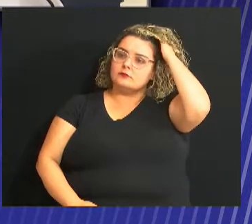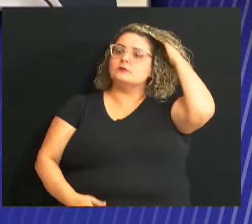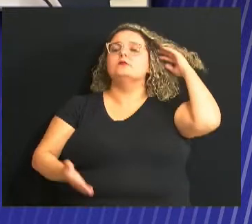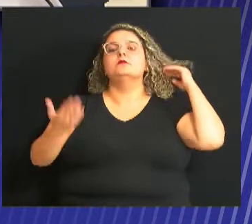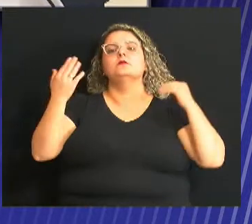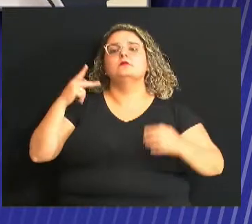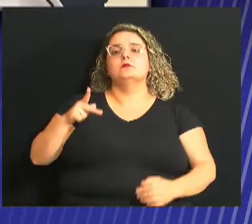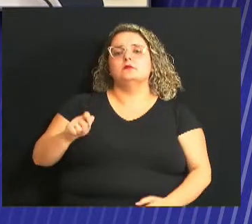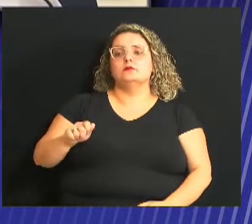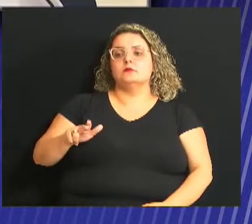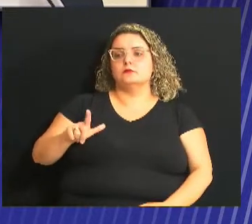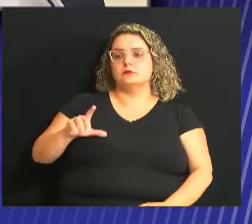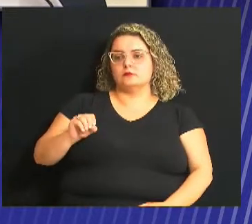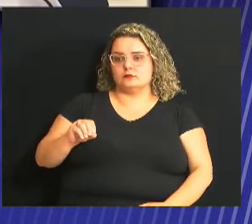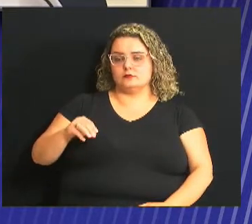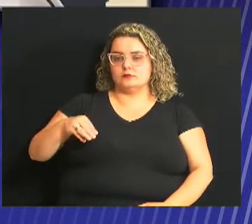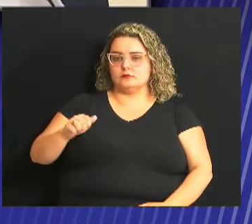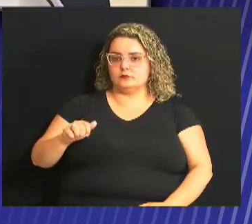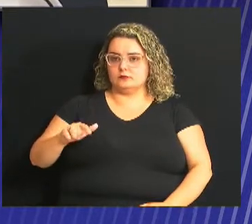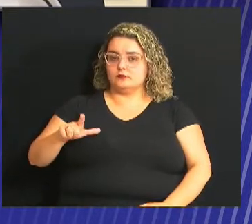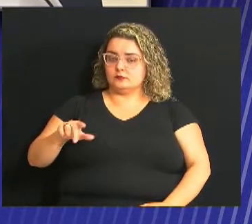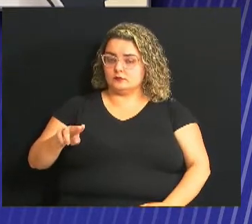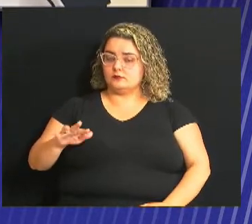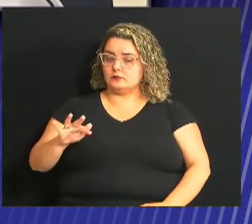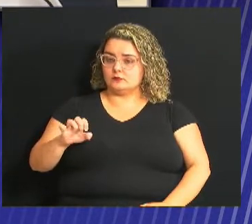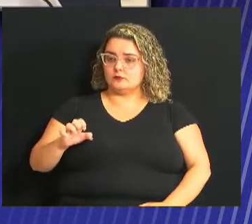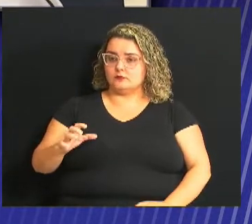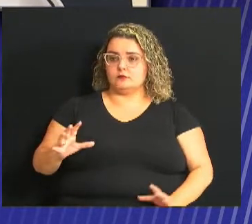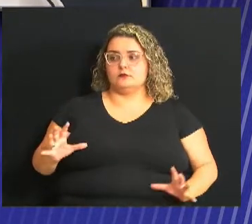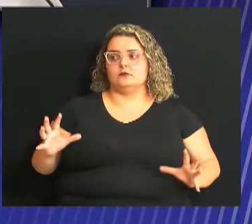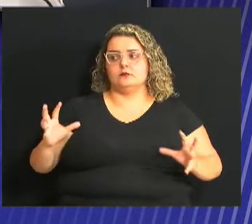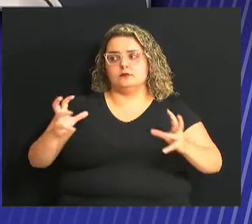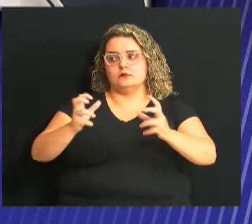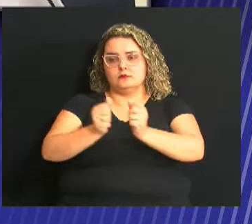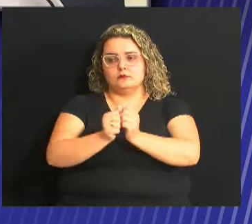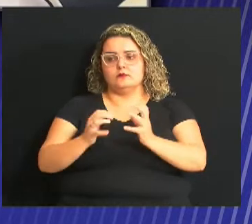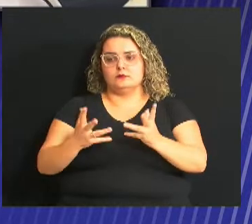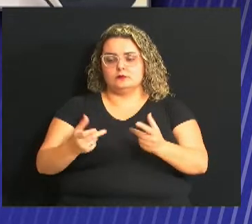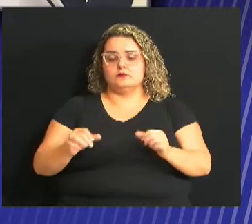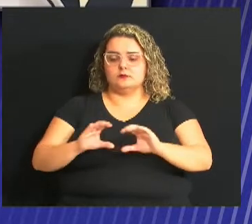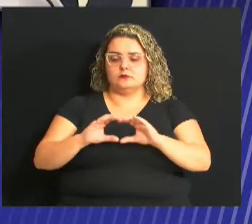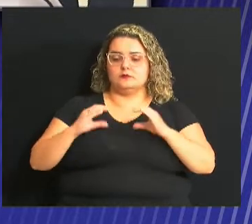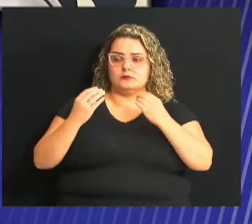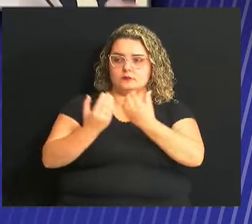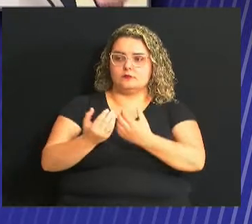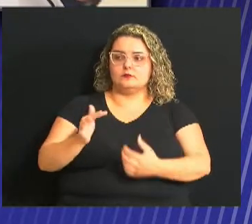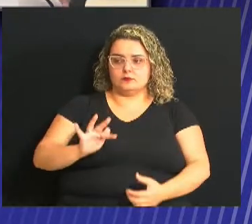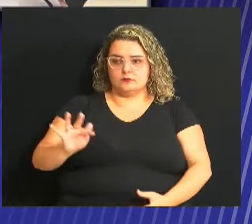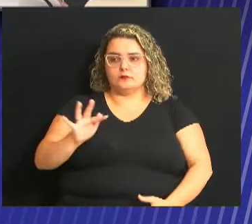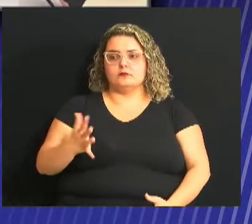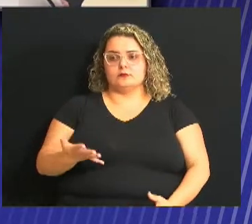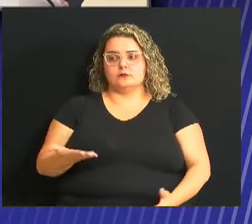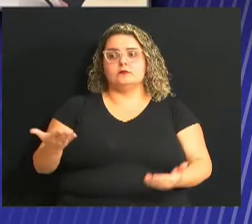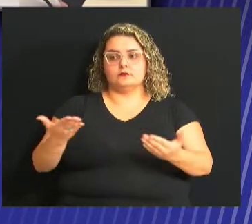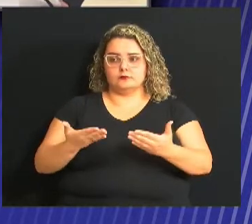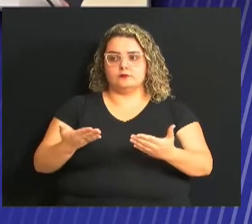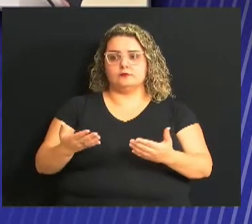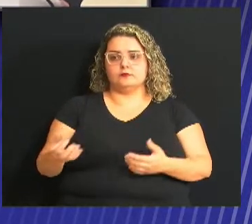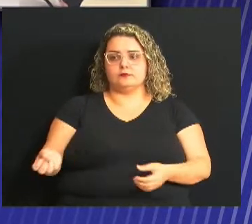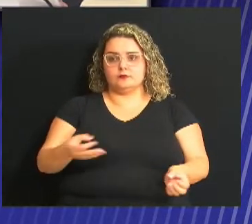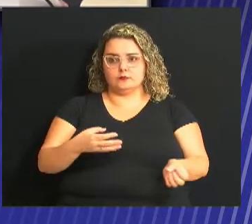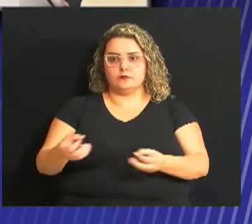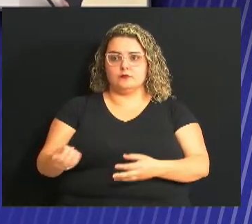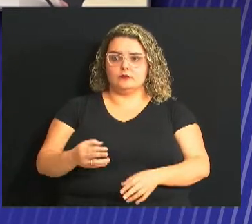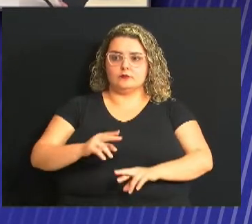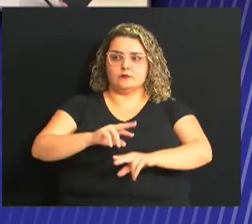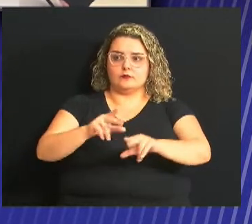mesma reação que unificou, vamos dizer assim, toda a comunidade universitária. E agora, mais recentemente, diante dos